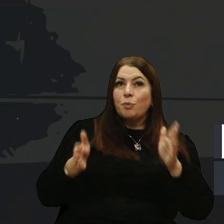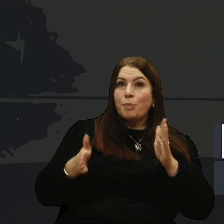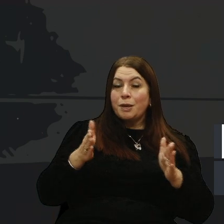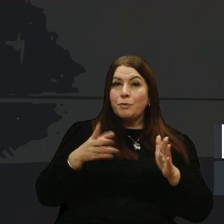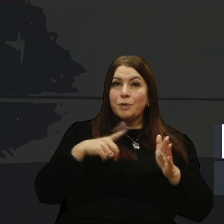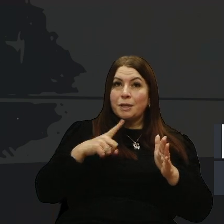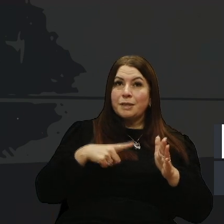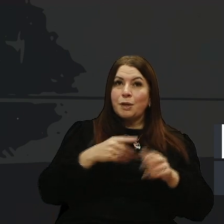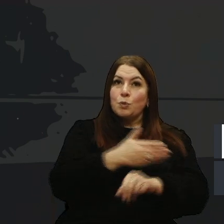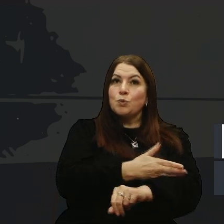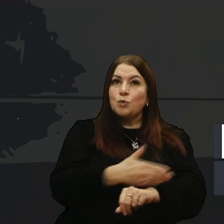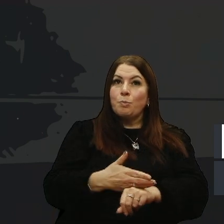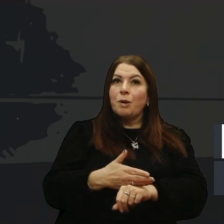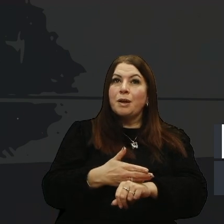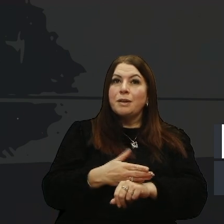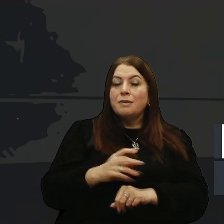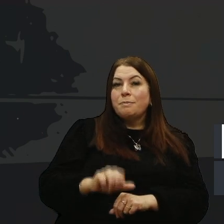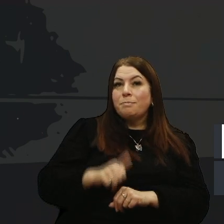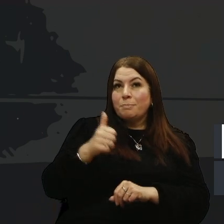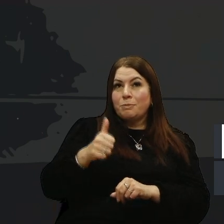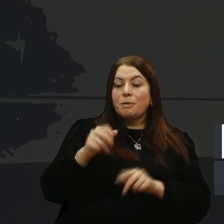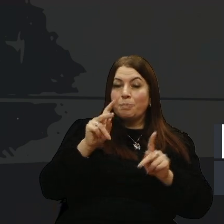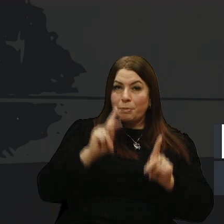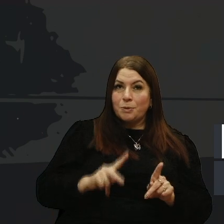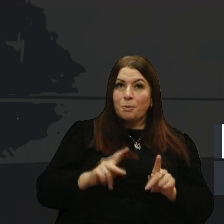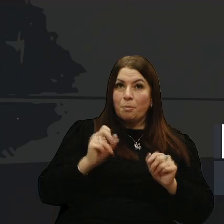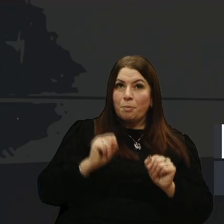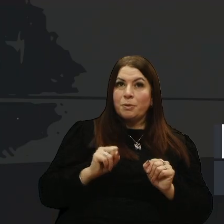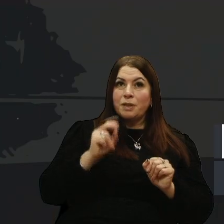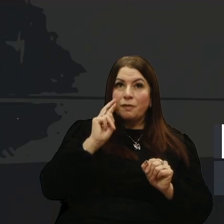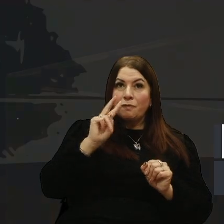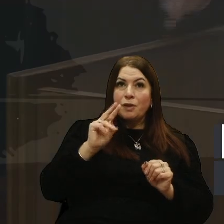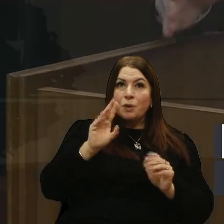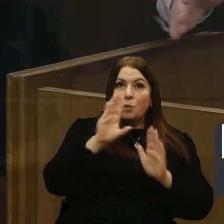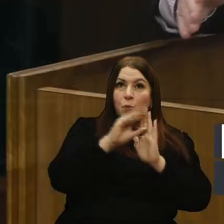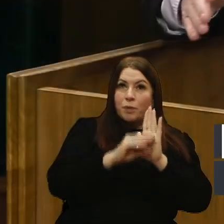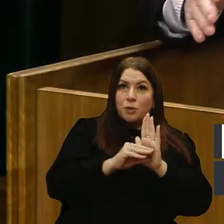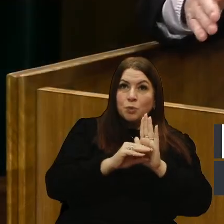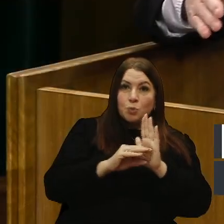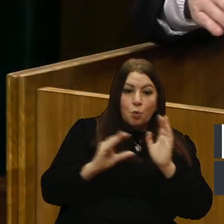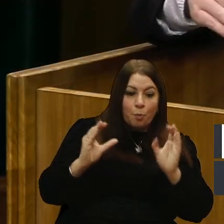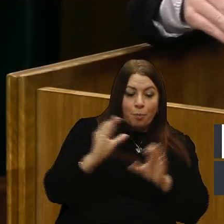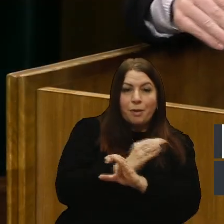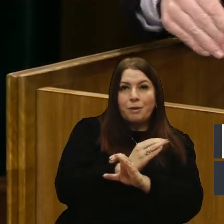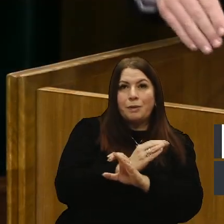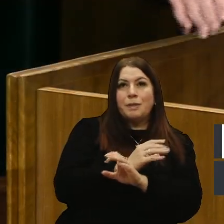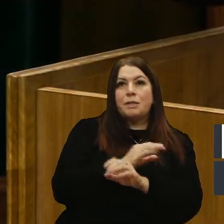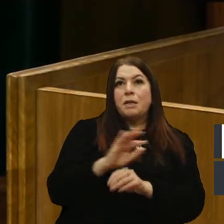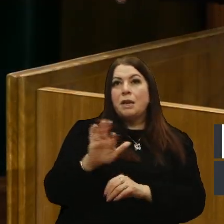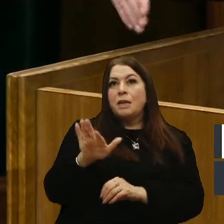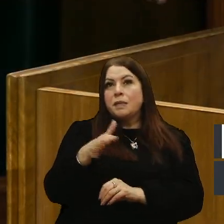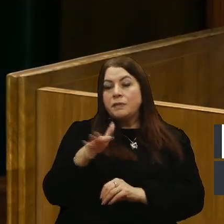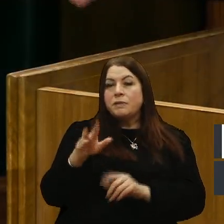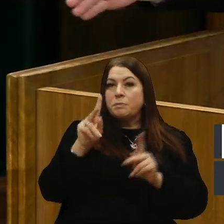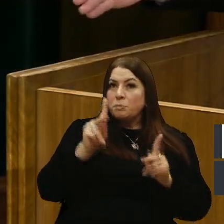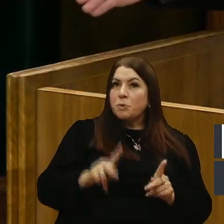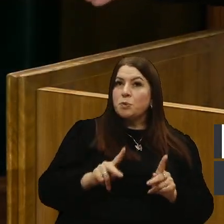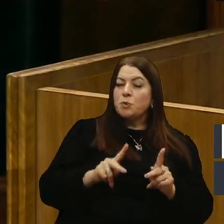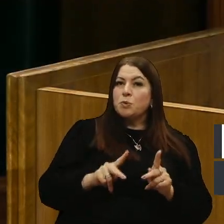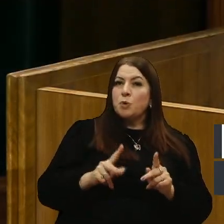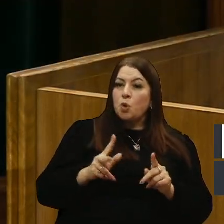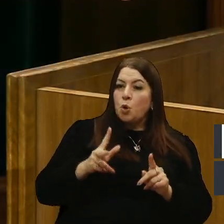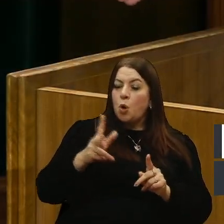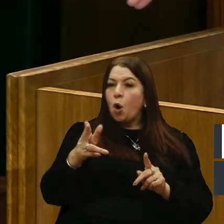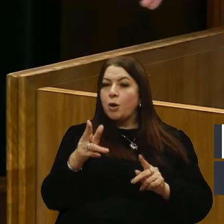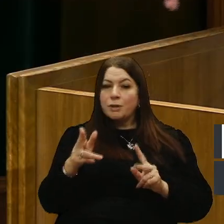pessoas têm acostumado mais e melhor. As pessoas vão poder ver o conteúdo na íntegra. Muitas vezes as pessoas cortam